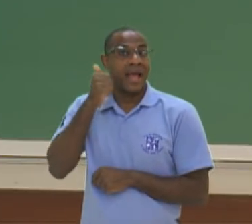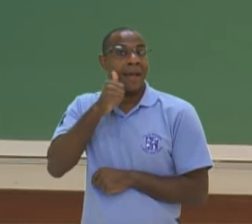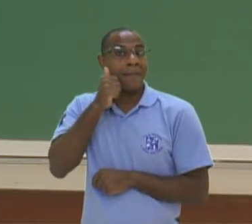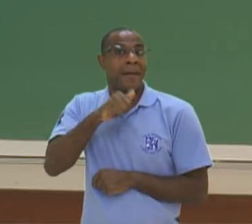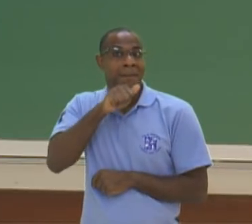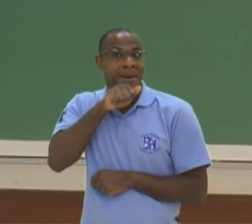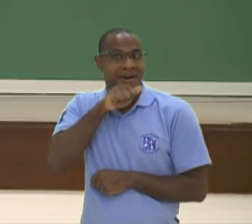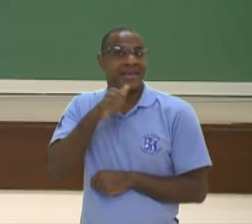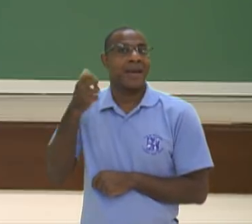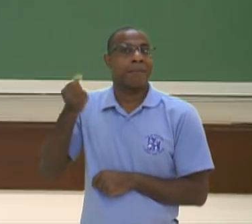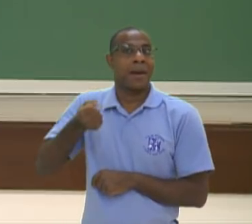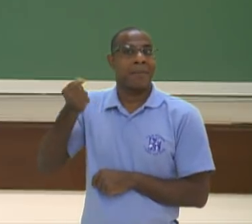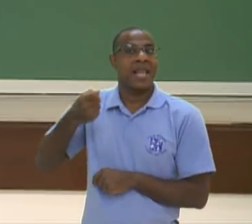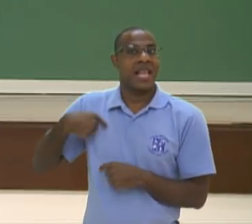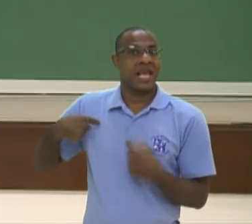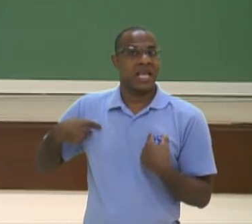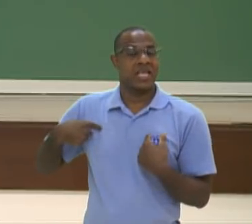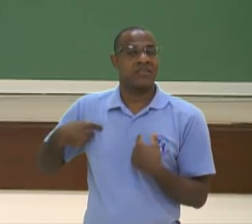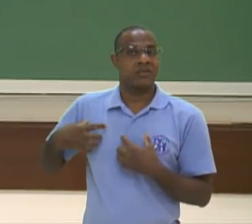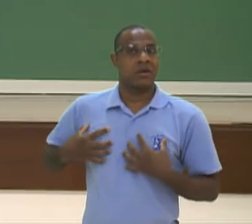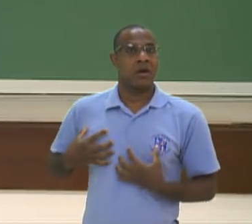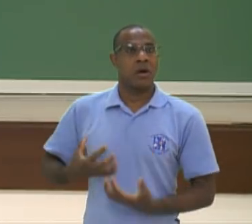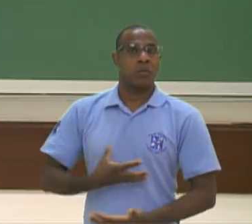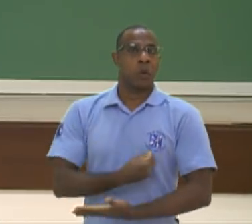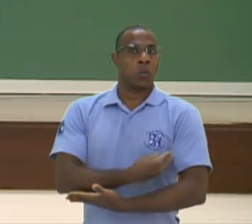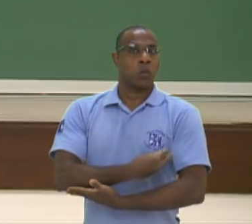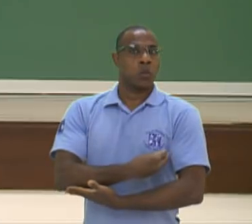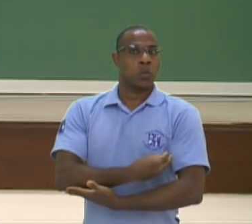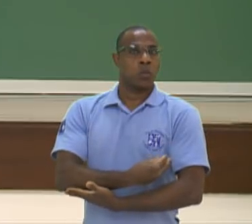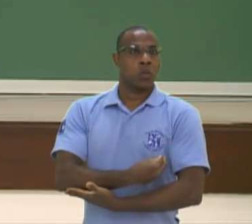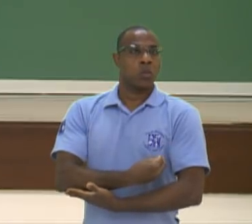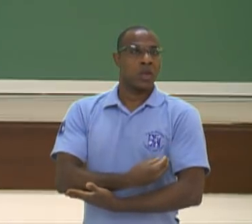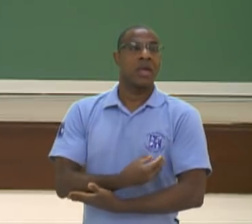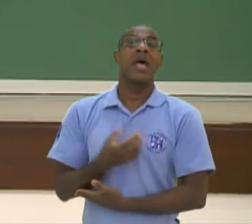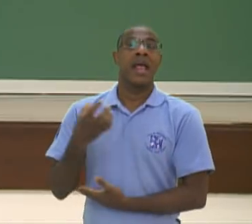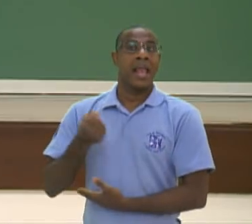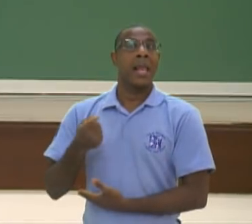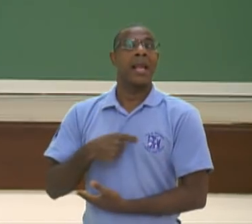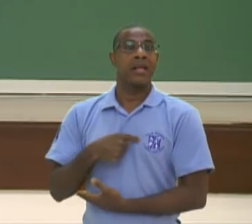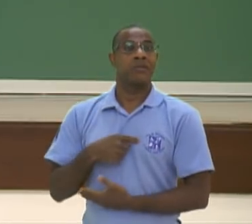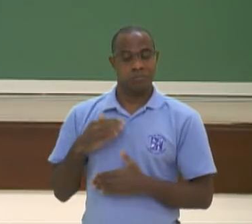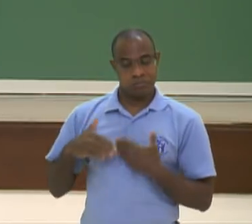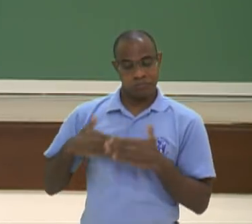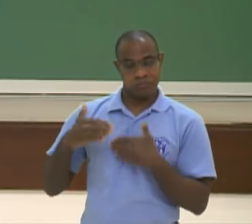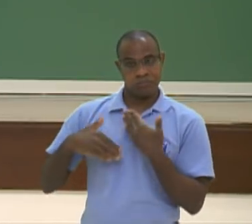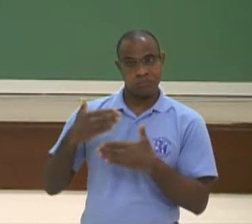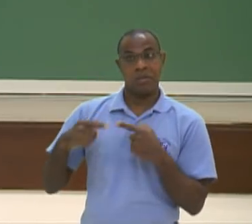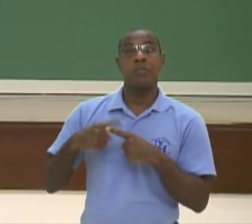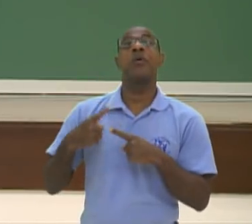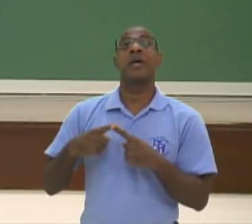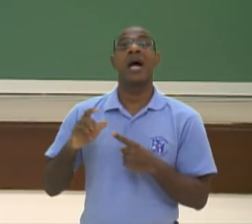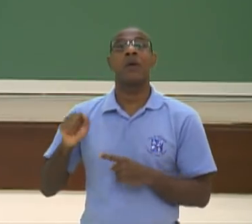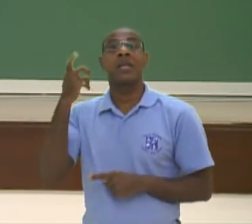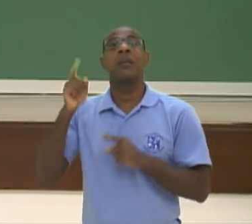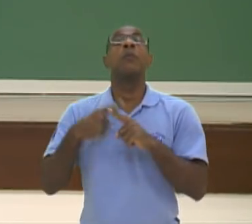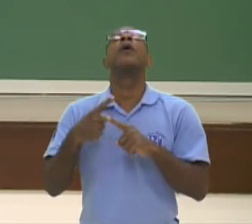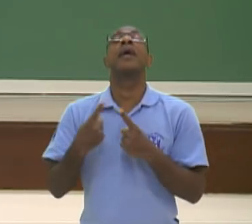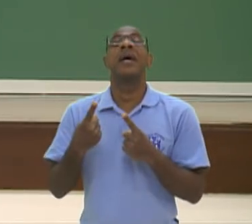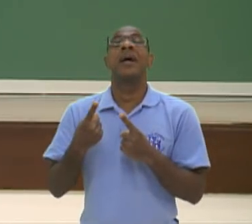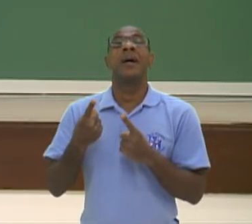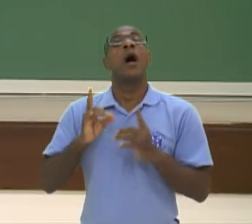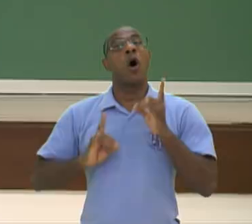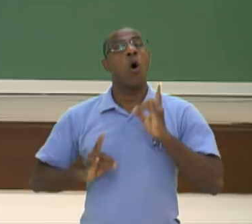seja, uma mulher, quando vai amamentar o seu filho, a produção de leite, ela só acontece por conta de hormônios.